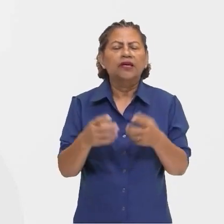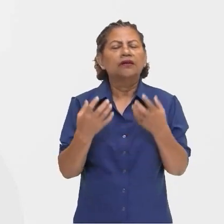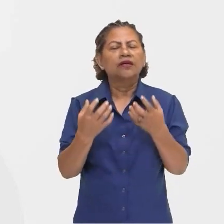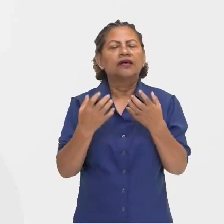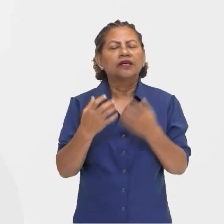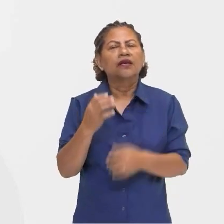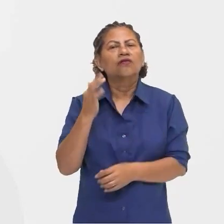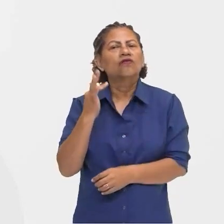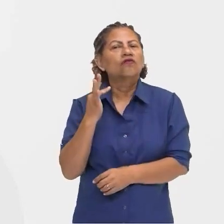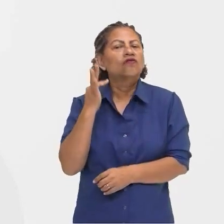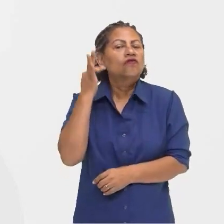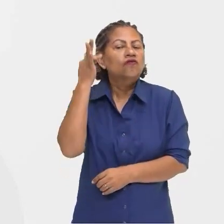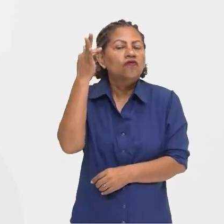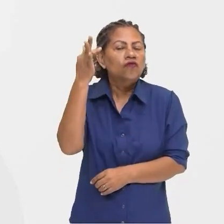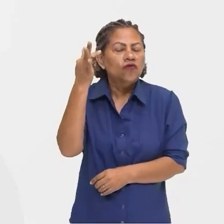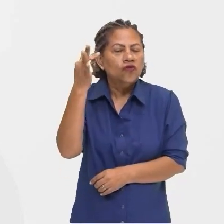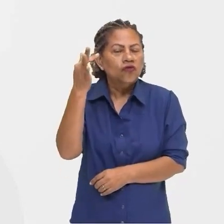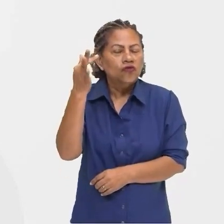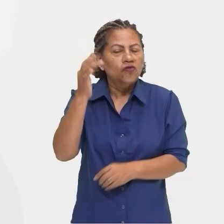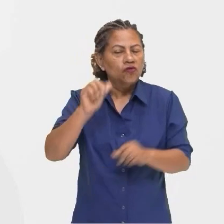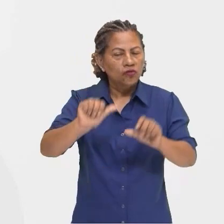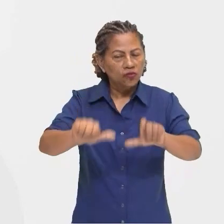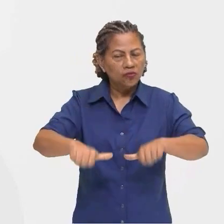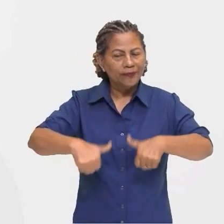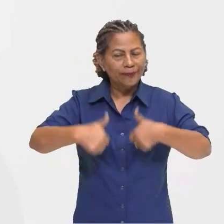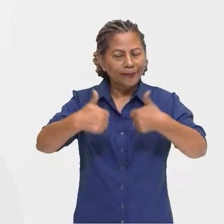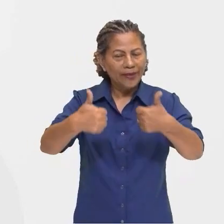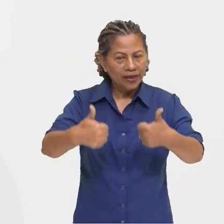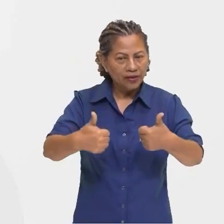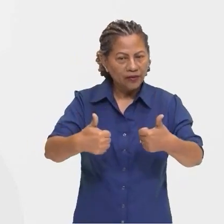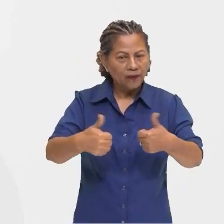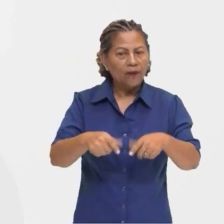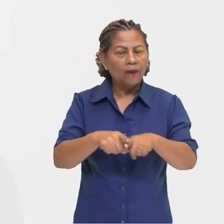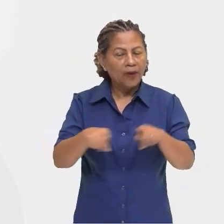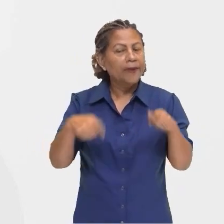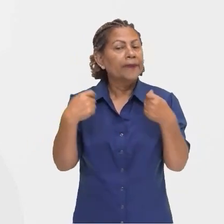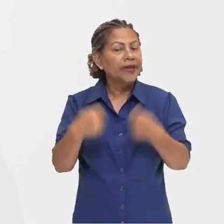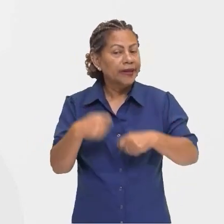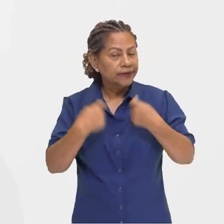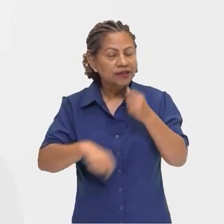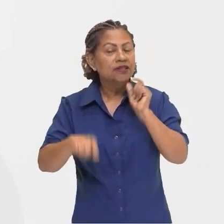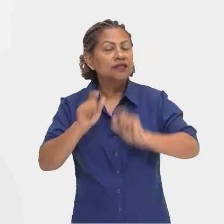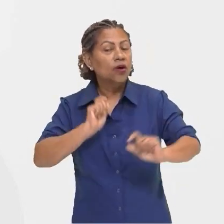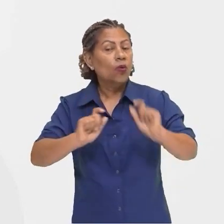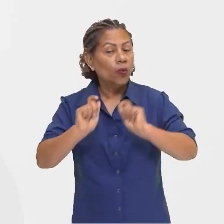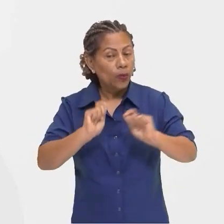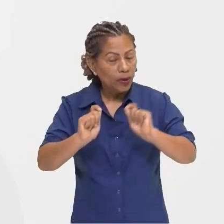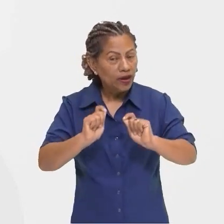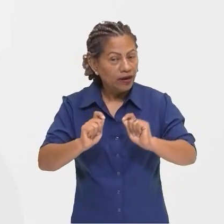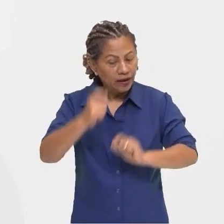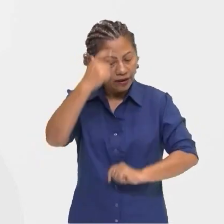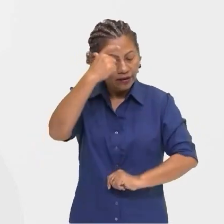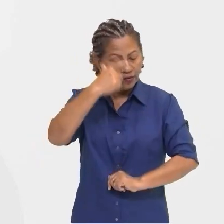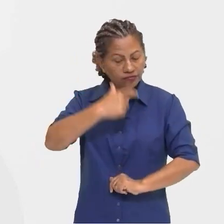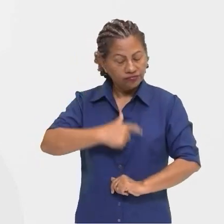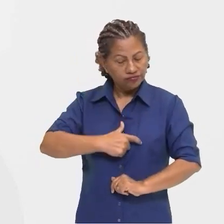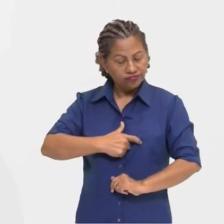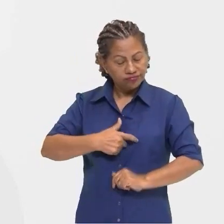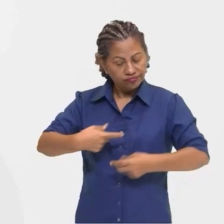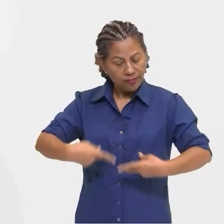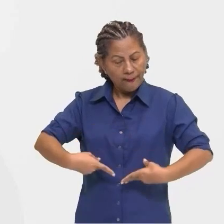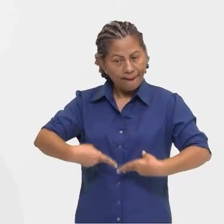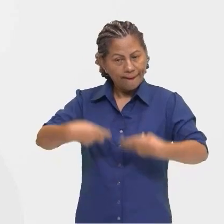melhor. Mas os sonhos não se realizam sozinhos. É preciso conhecer a nós mesmos